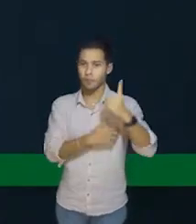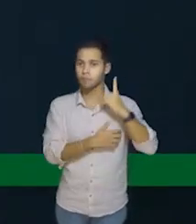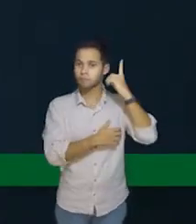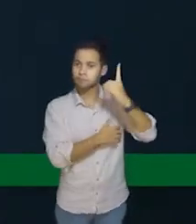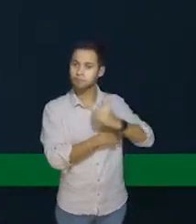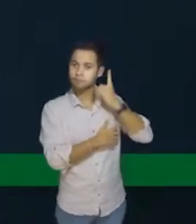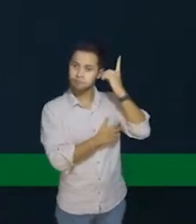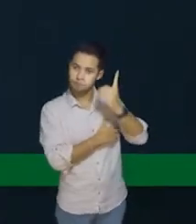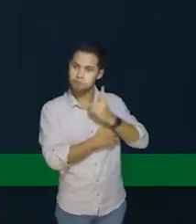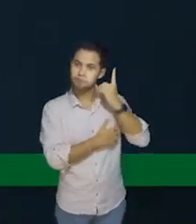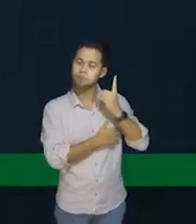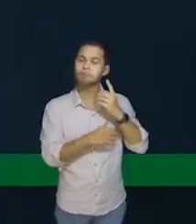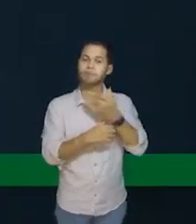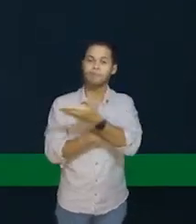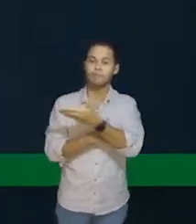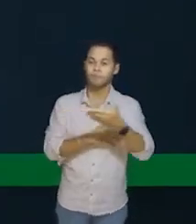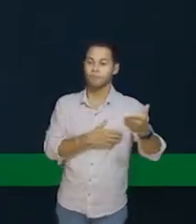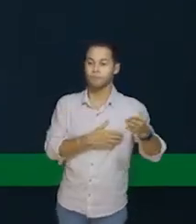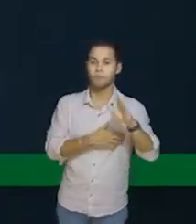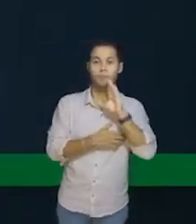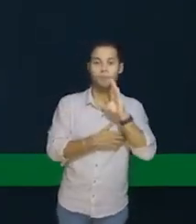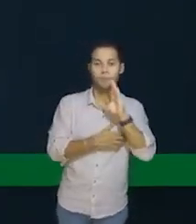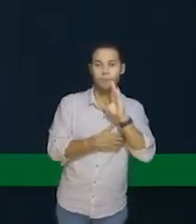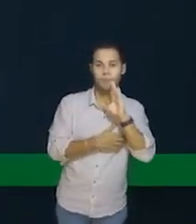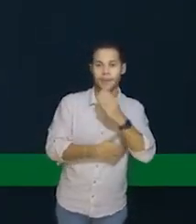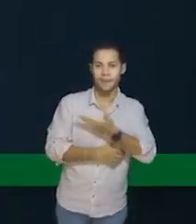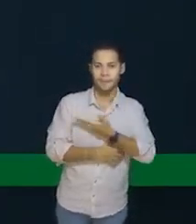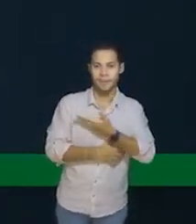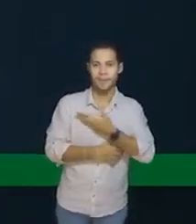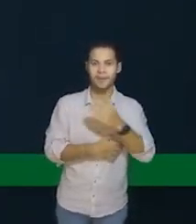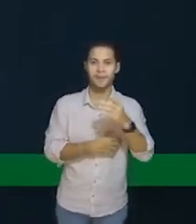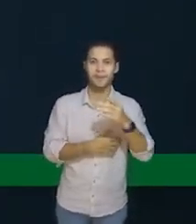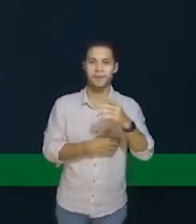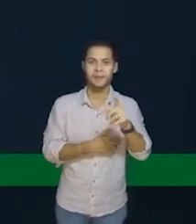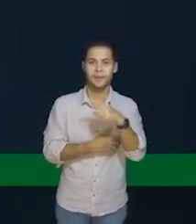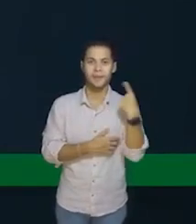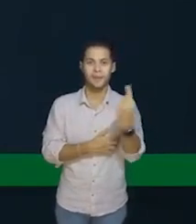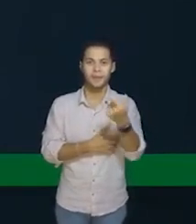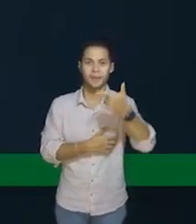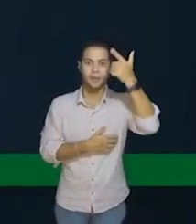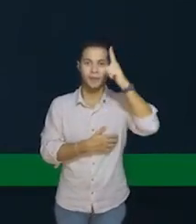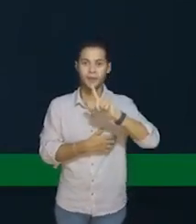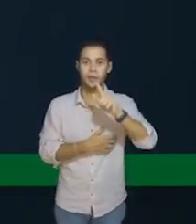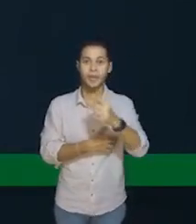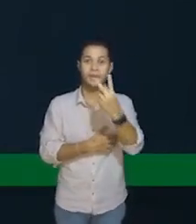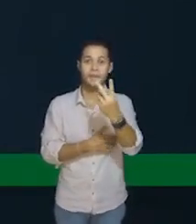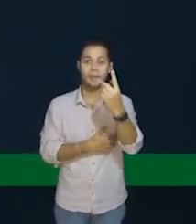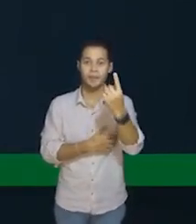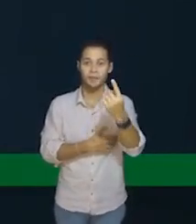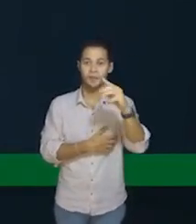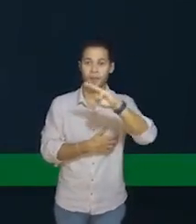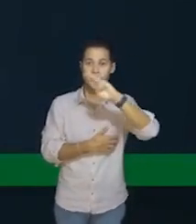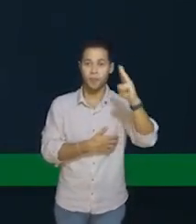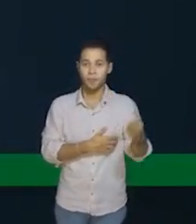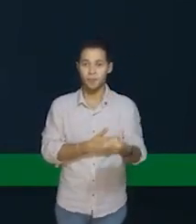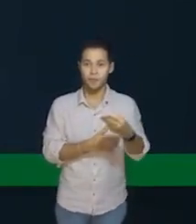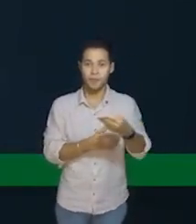tá, para tentar chegar nesses valores e